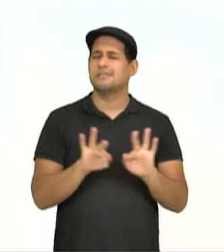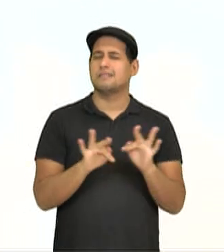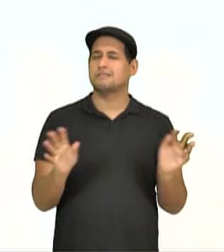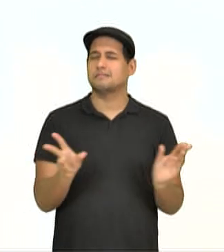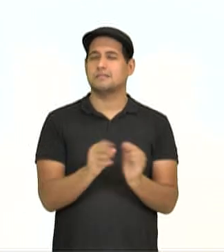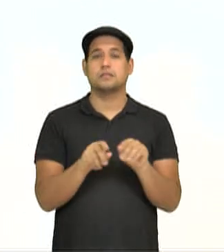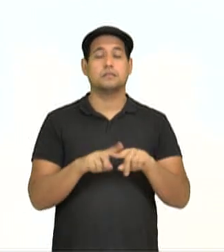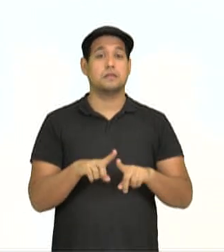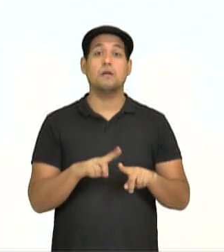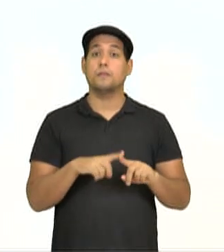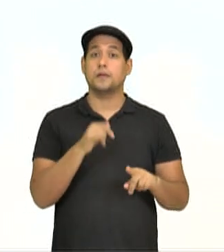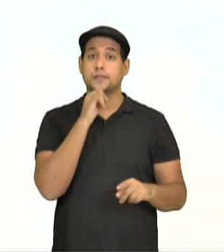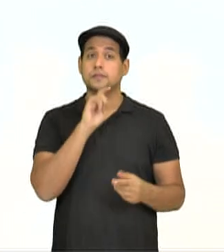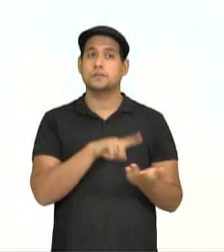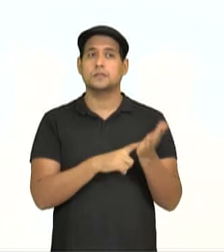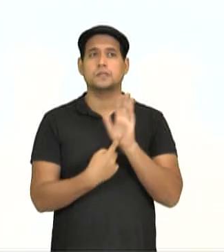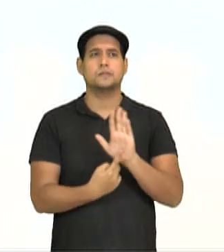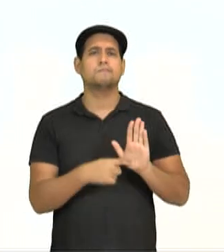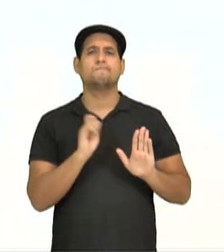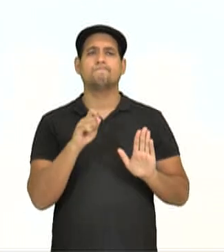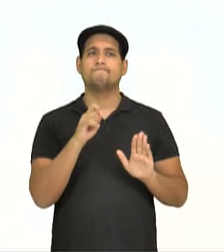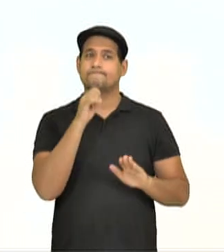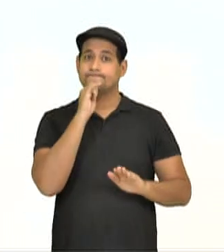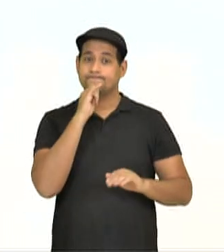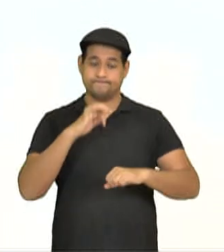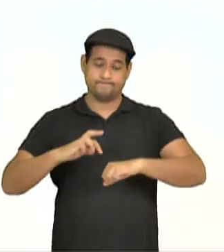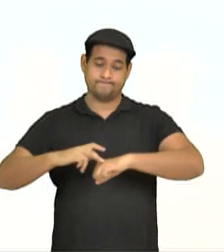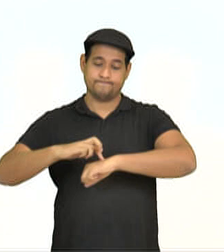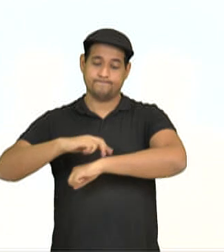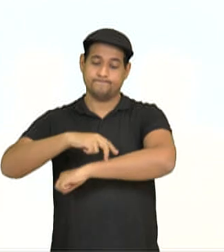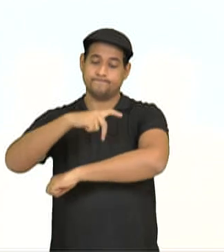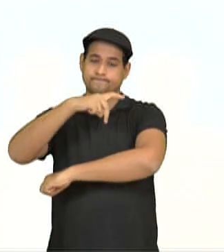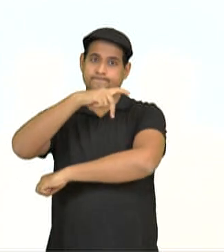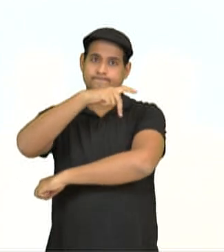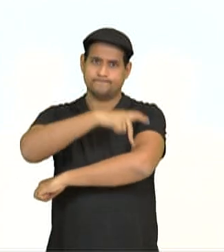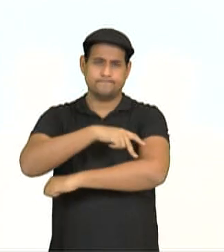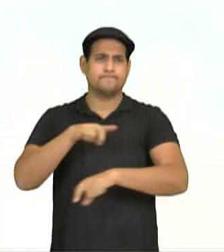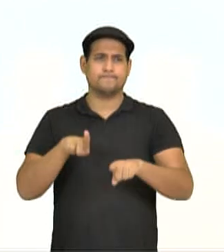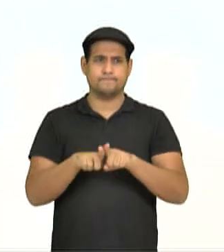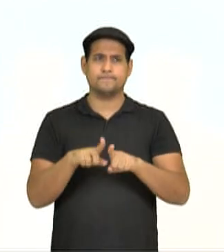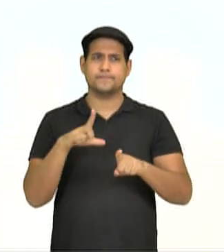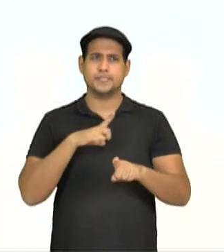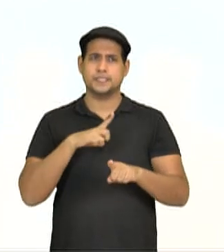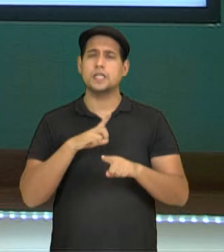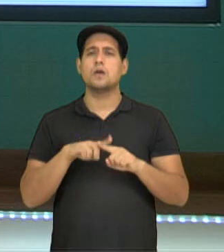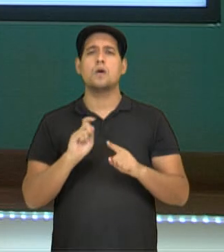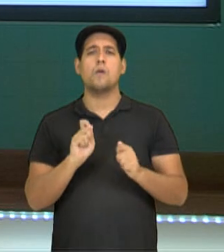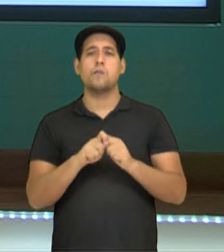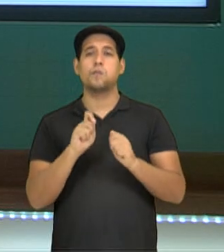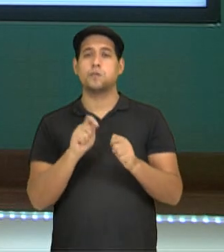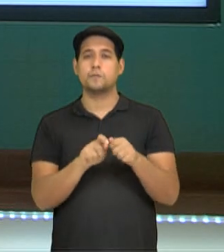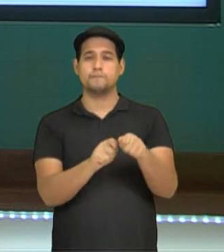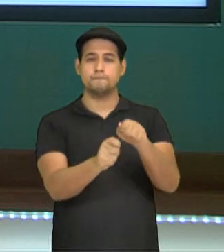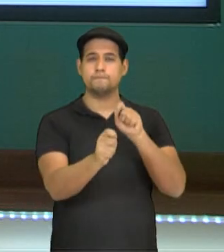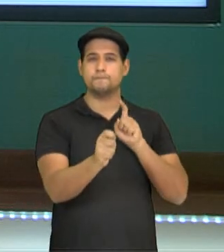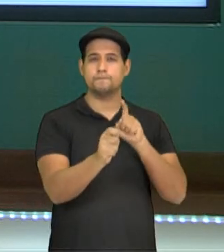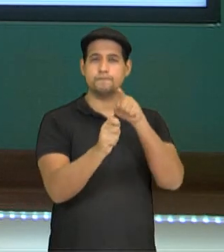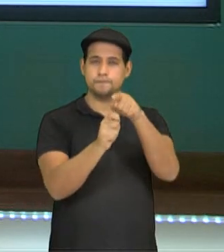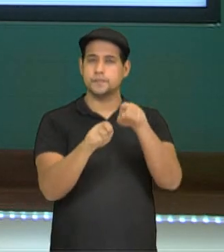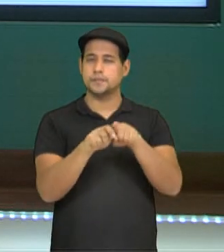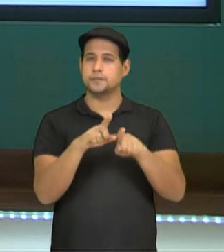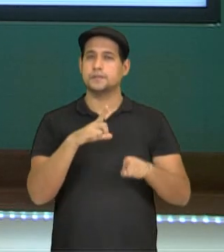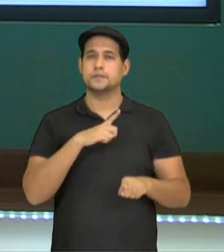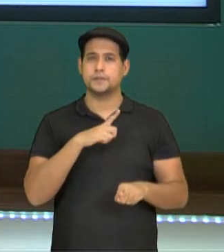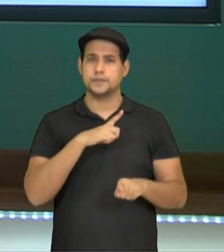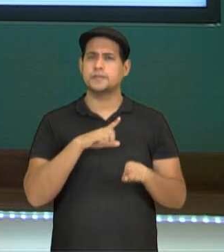mesmo, tá? Então, aqui a gente tem o salto em distância e triplo, tá? Aqui o lançamento de dardo, aqui no meio,